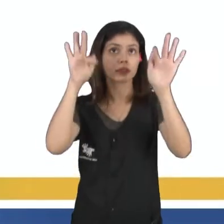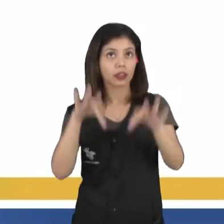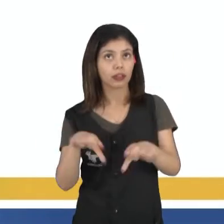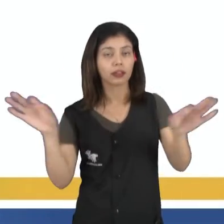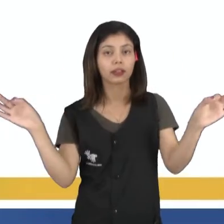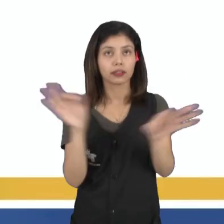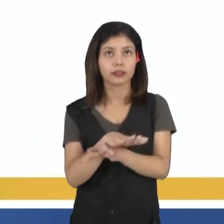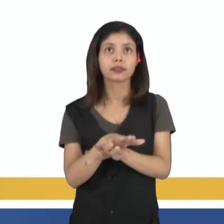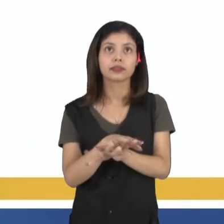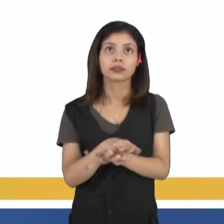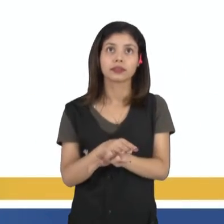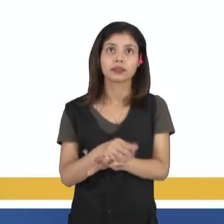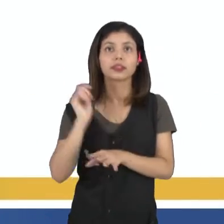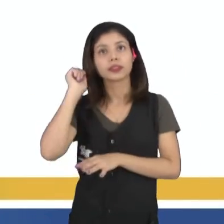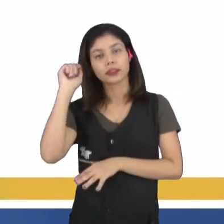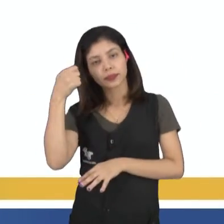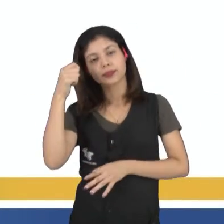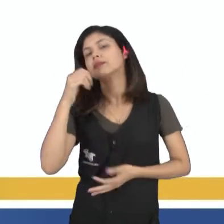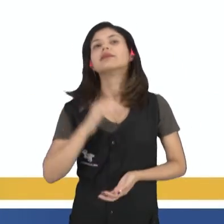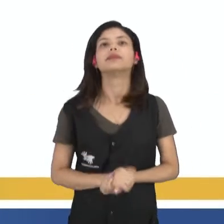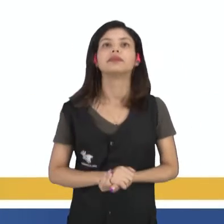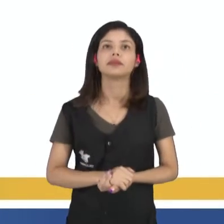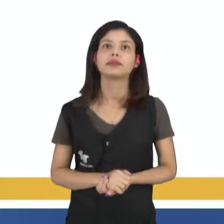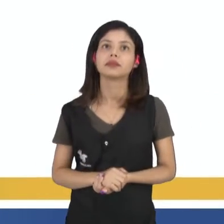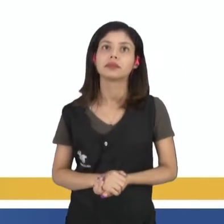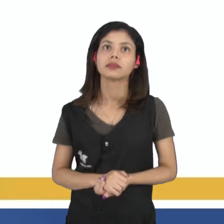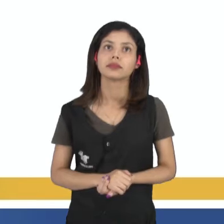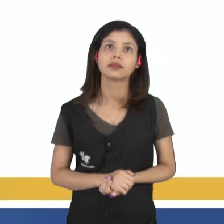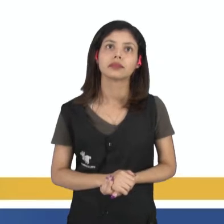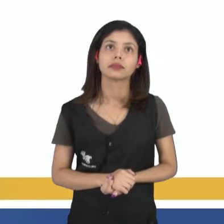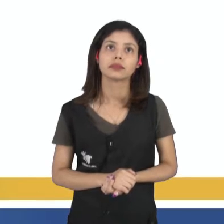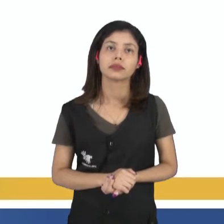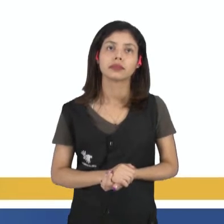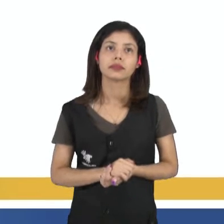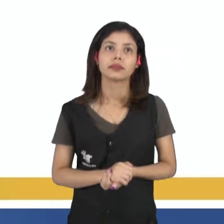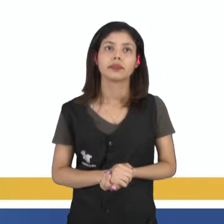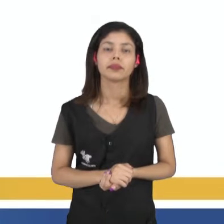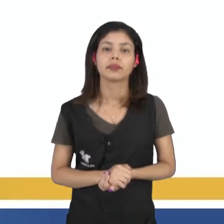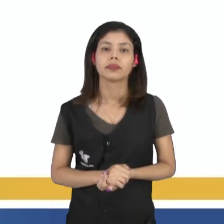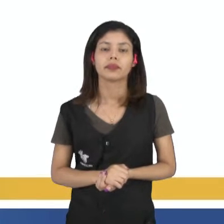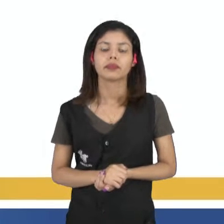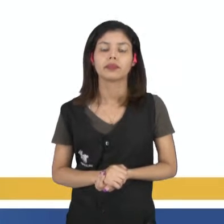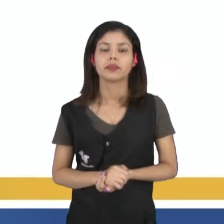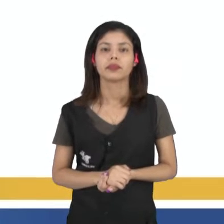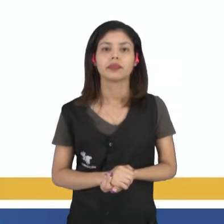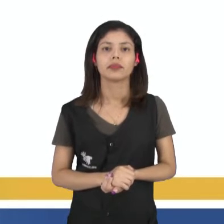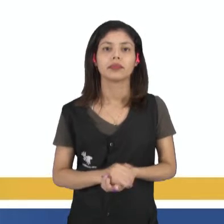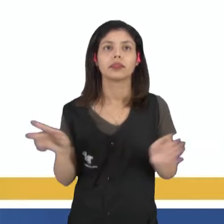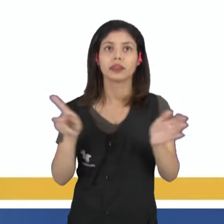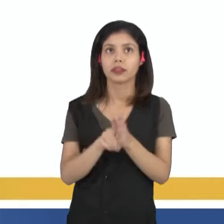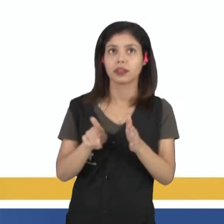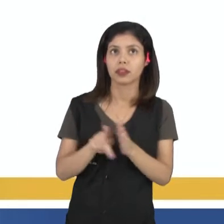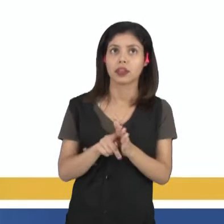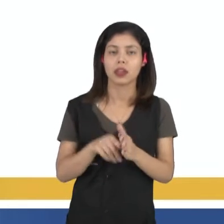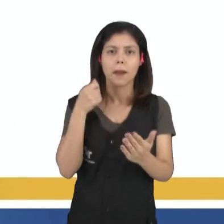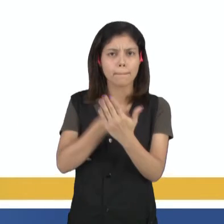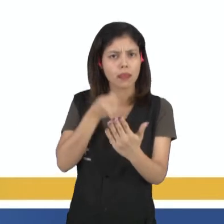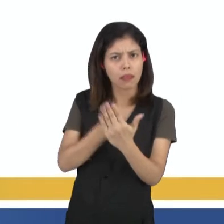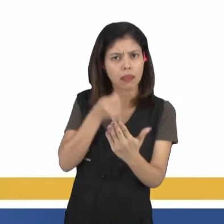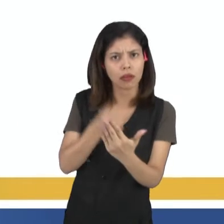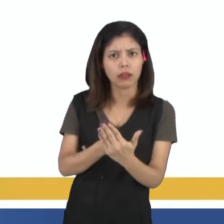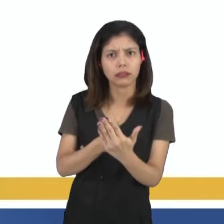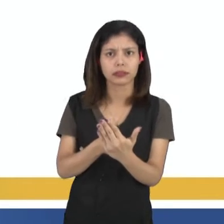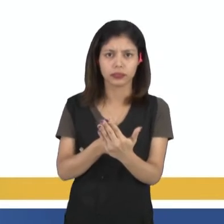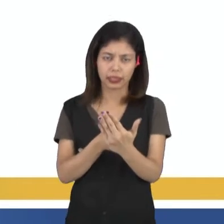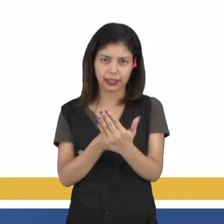para vocês o fim do tráfico negreiro né dentro dessa nessa conjuntura na a devido a algumas pressões